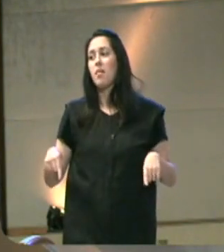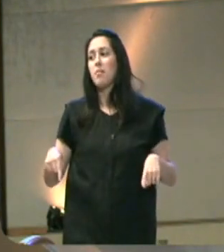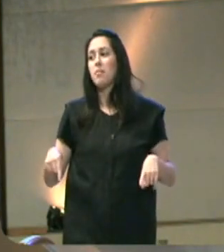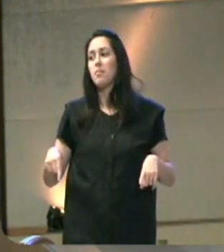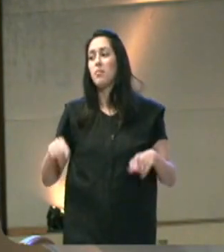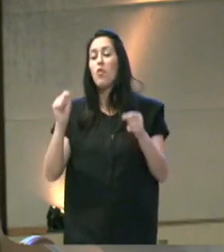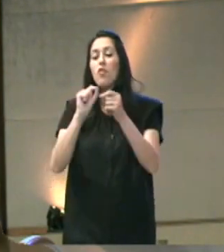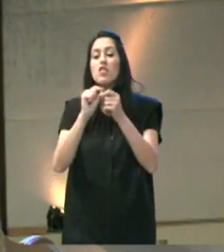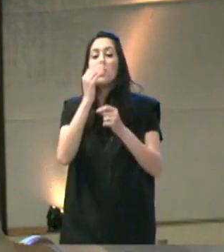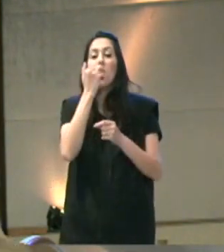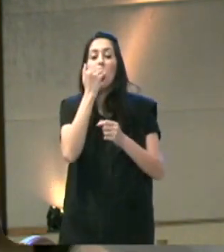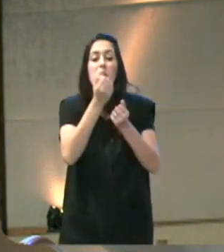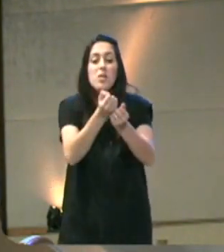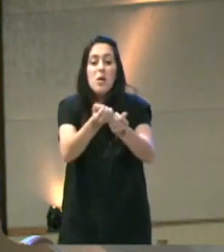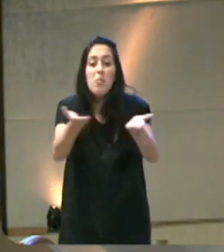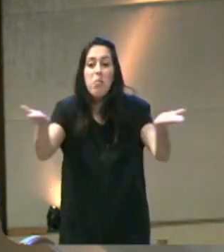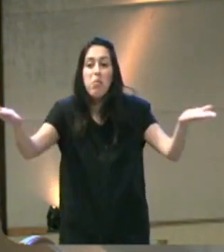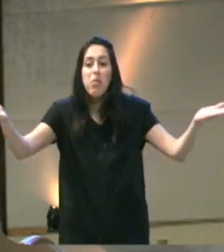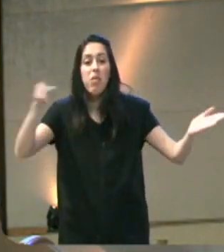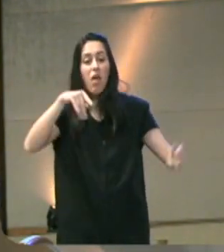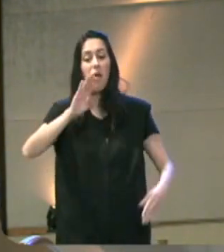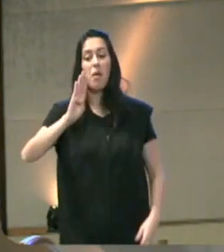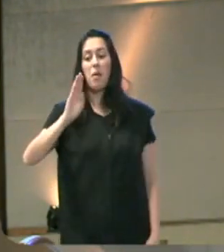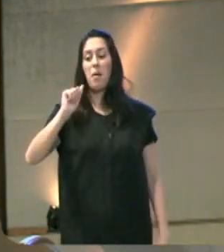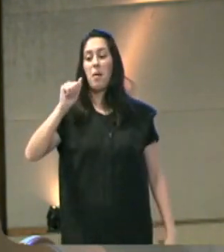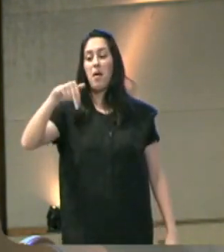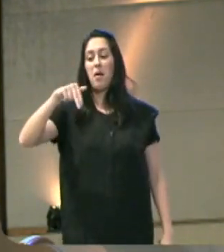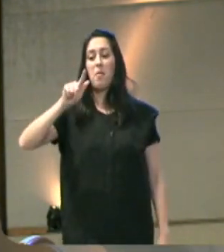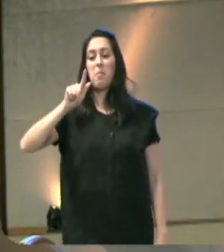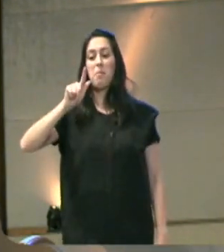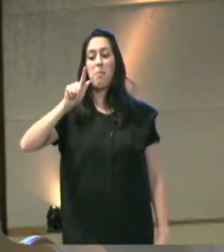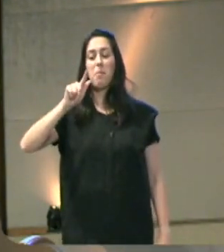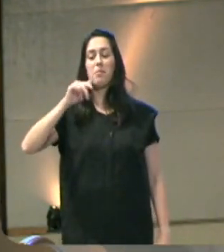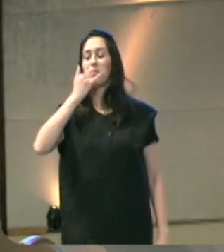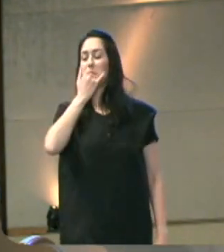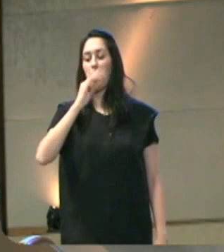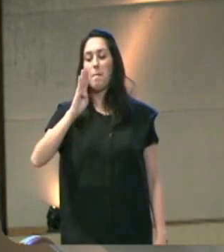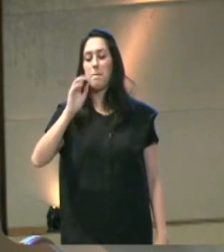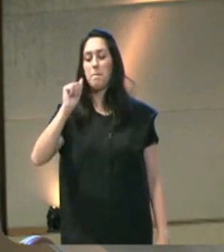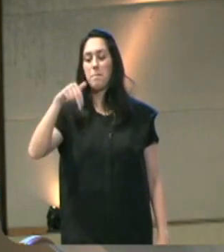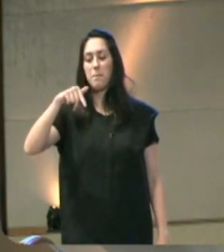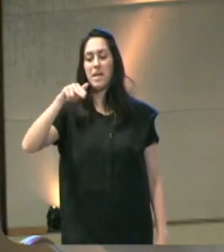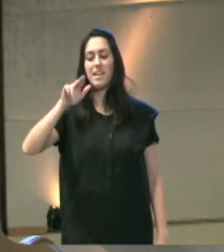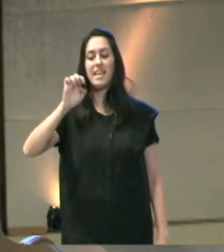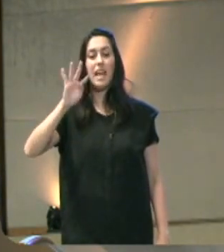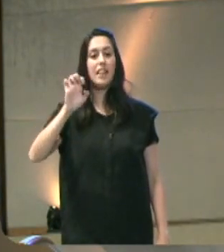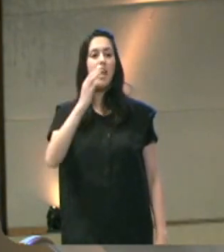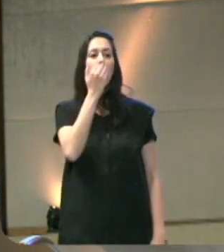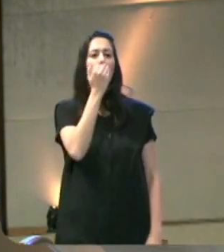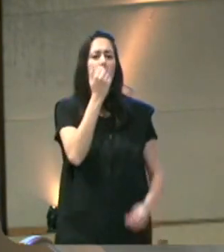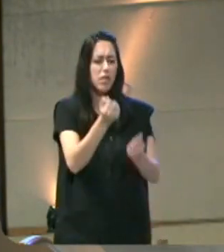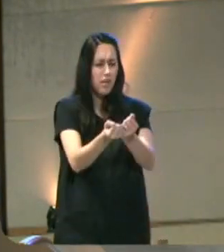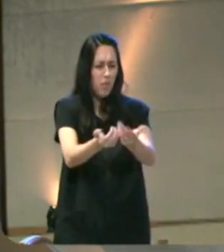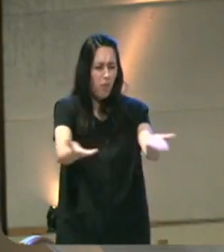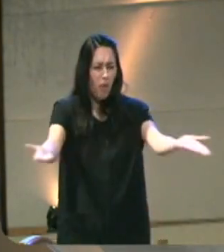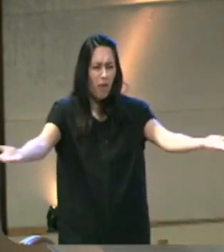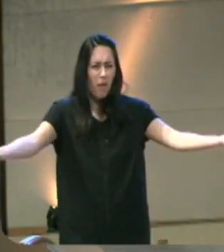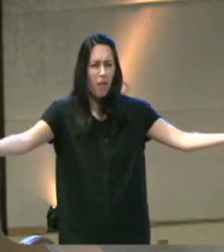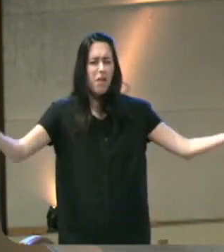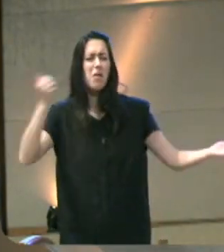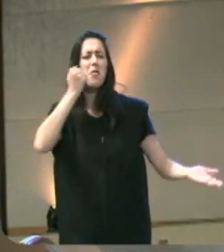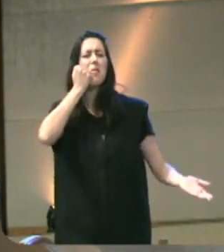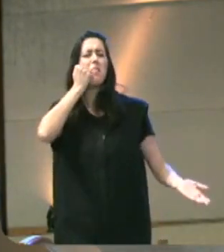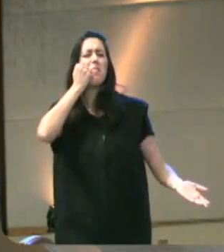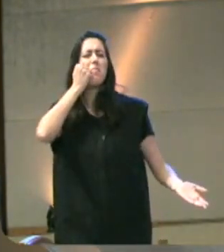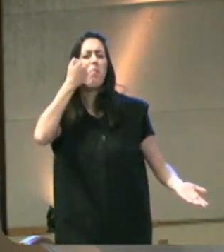Um banquete, a palavra banquete aqui é fortíssima. Tudo de bom e do melhor, não é pão e água não,